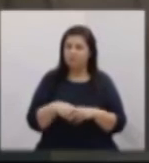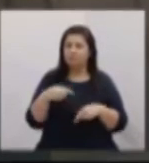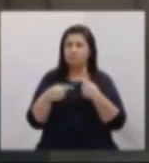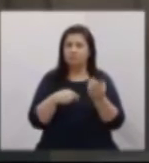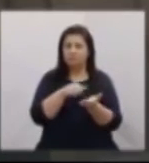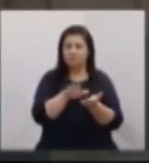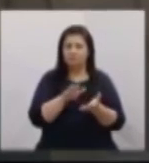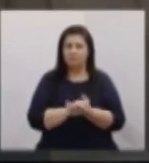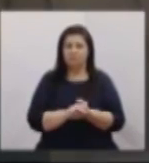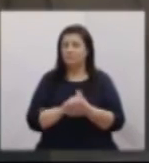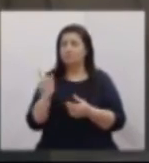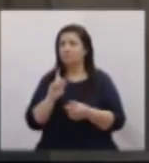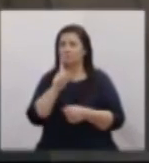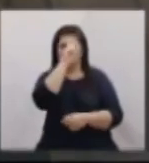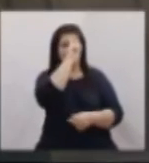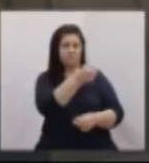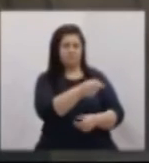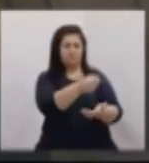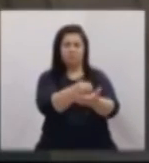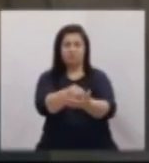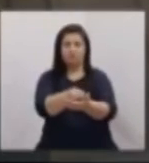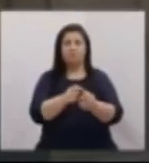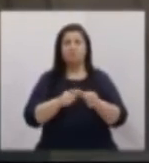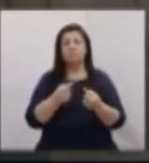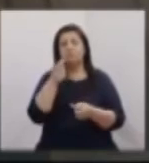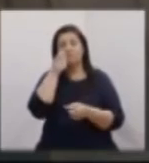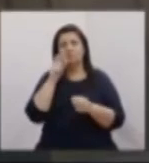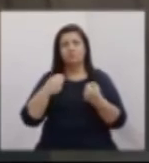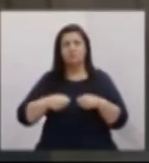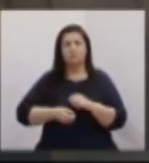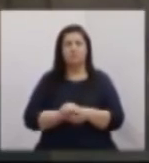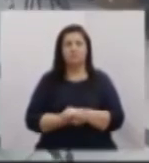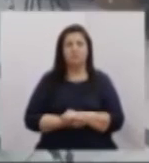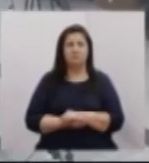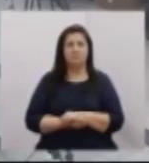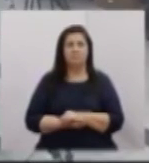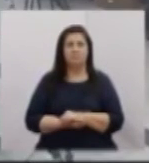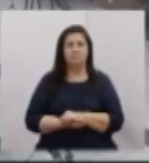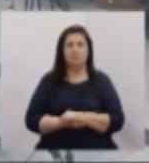que vou destinar o que eles têm que fazer, mas sim a necessidade de cada um.